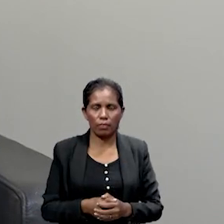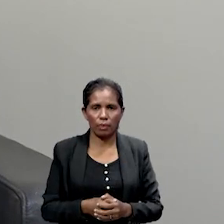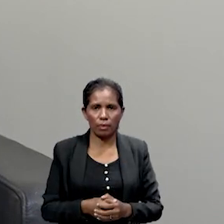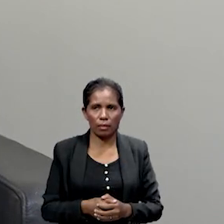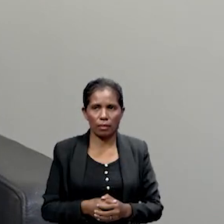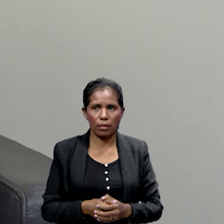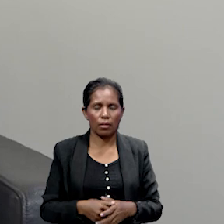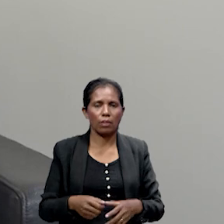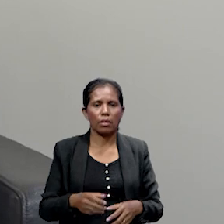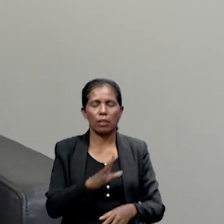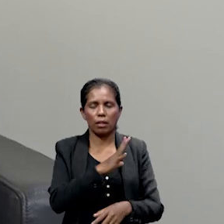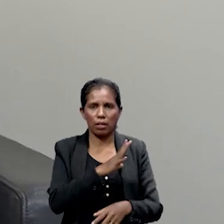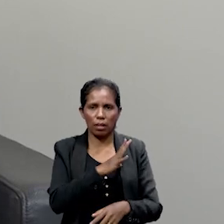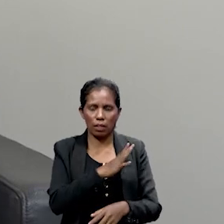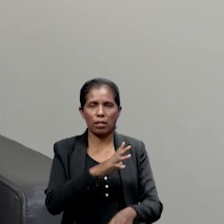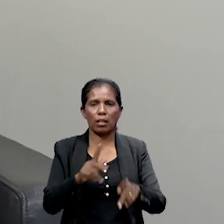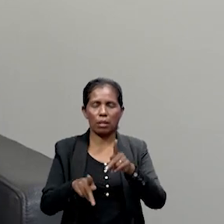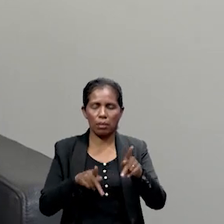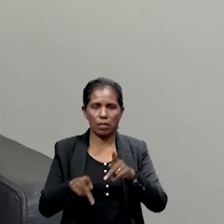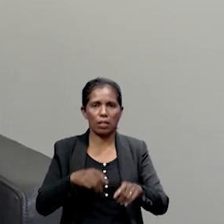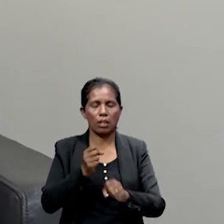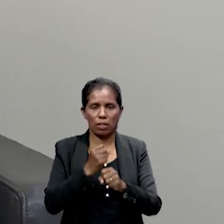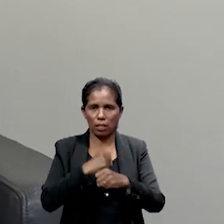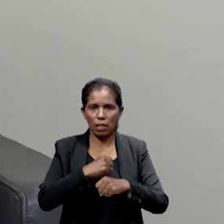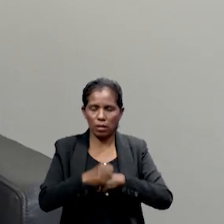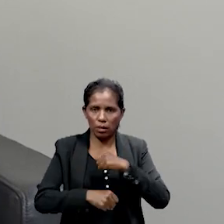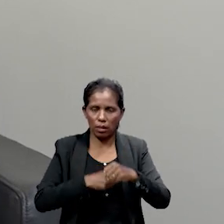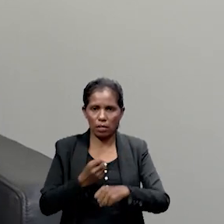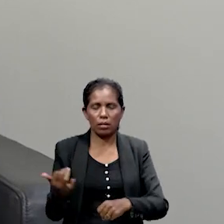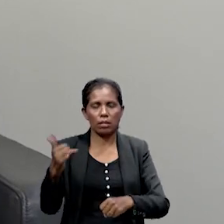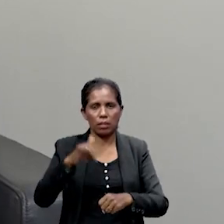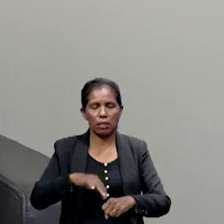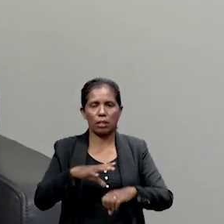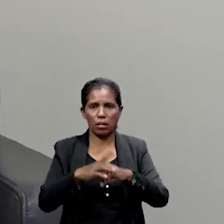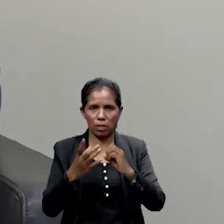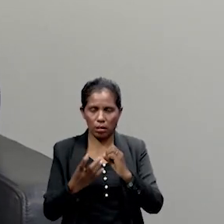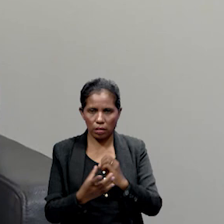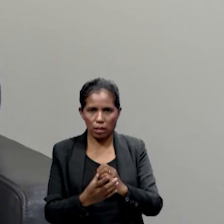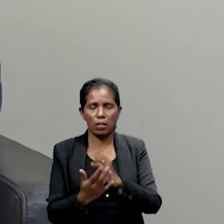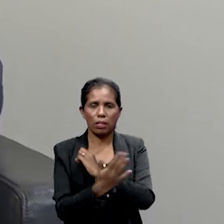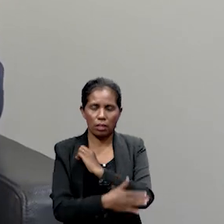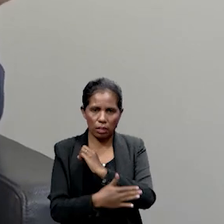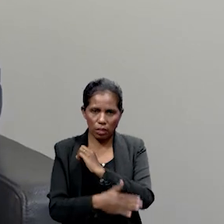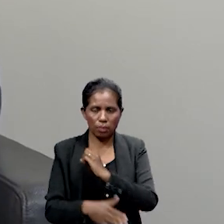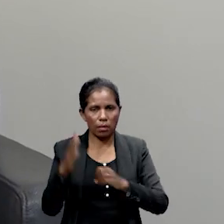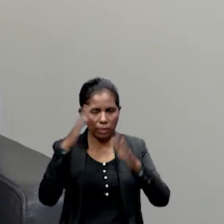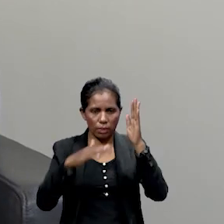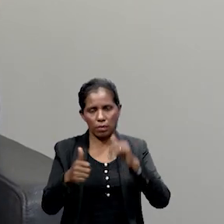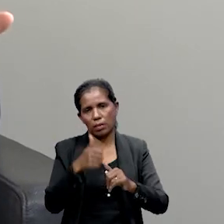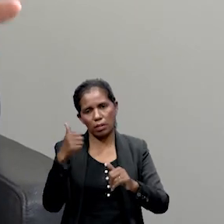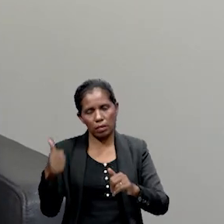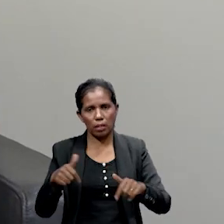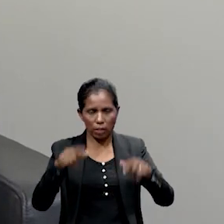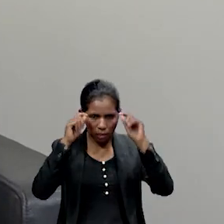remo inspiração ou se sira de halo sacrifício basira ni rai e ba causa ser selo e a Timor Leste se